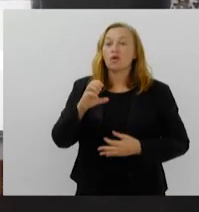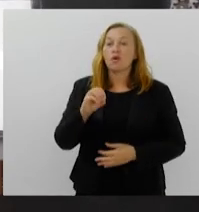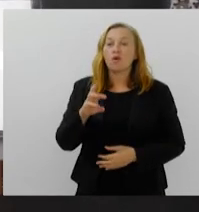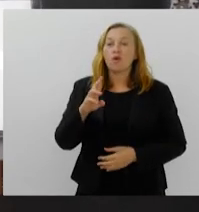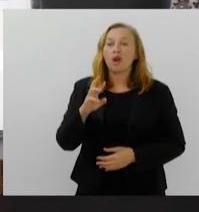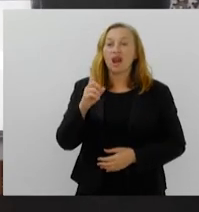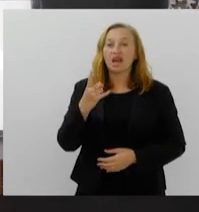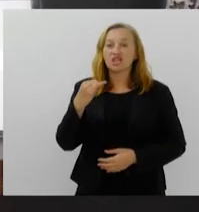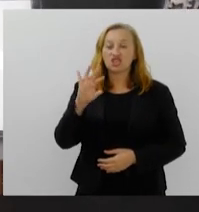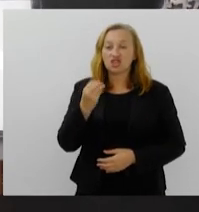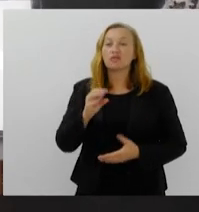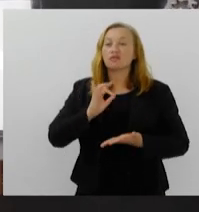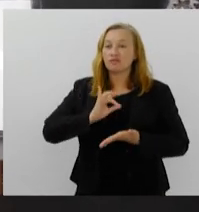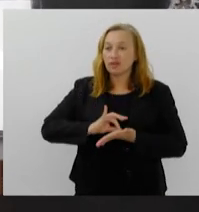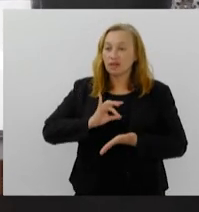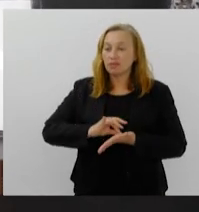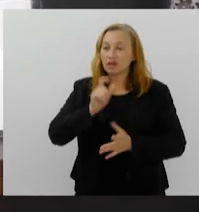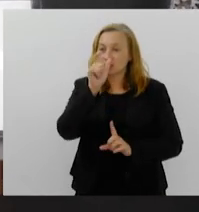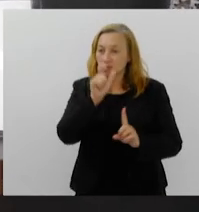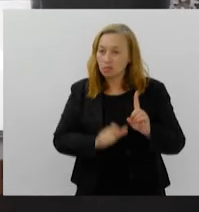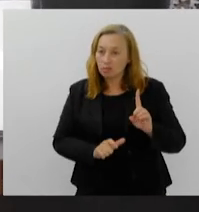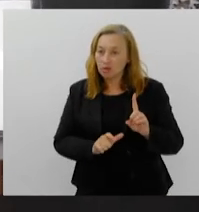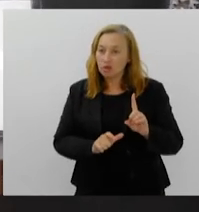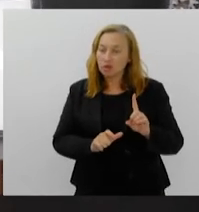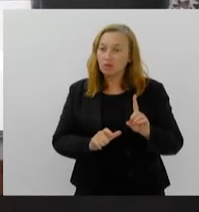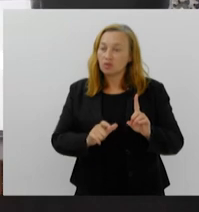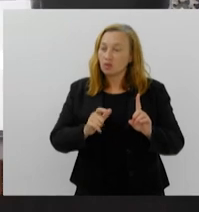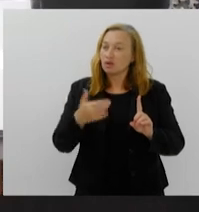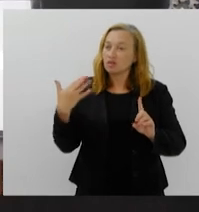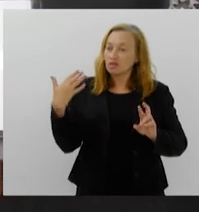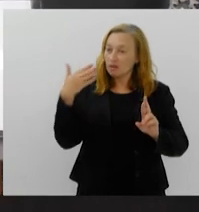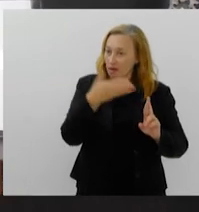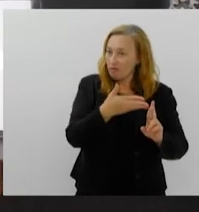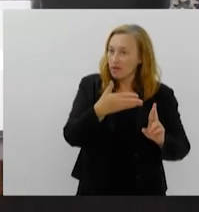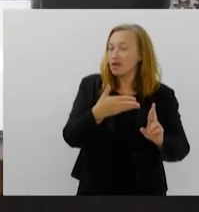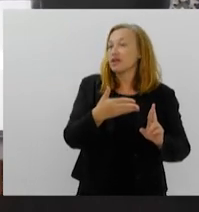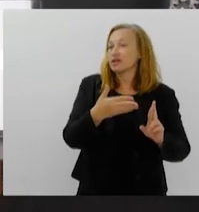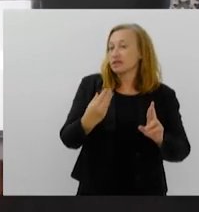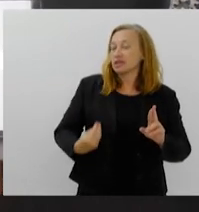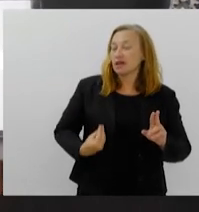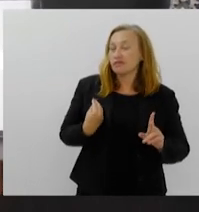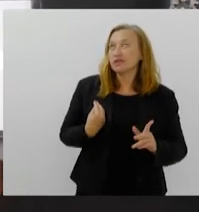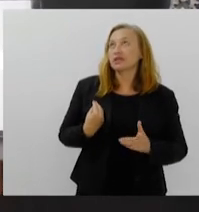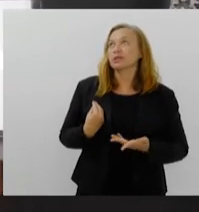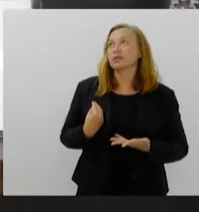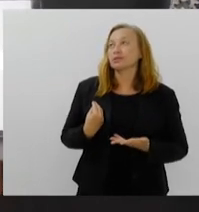Orlandino realmente é uma pessoa de destaque na vida,